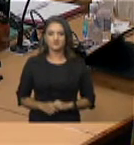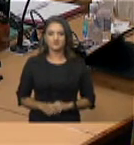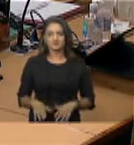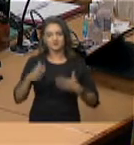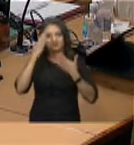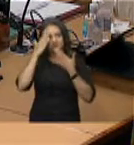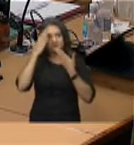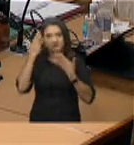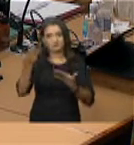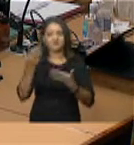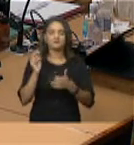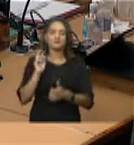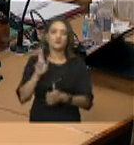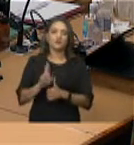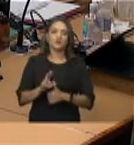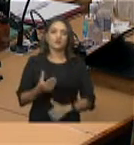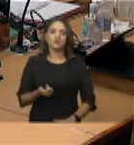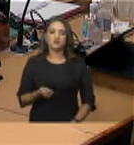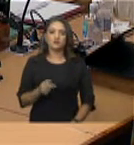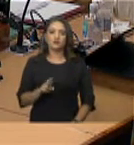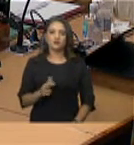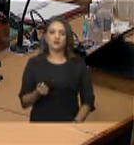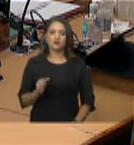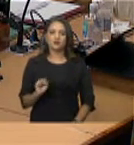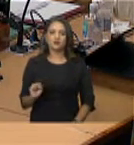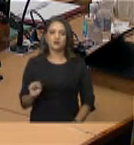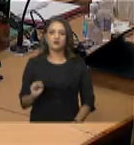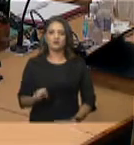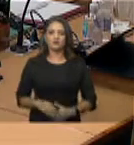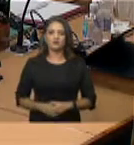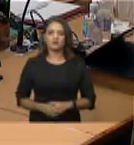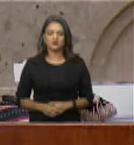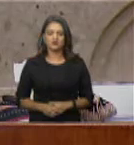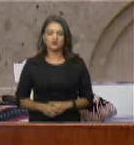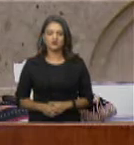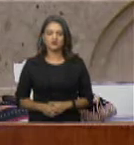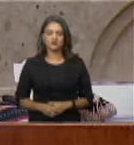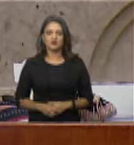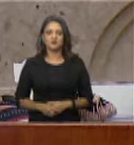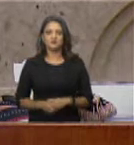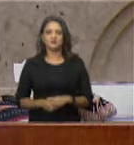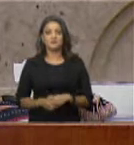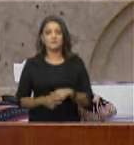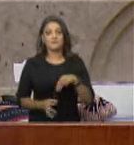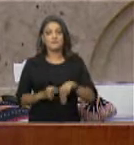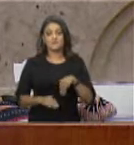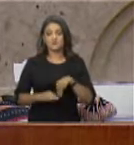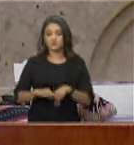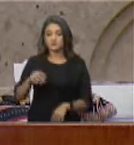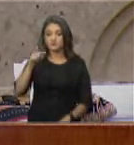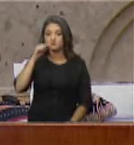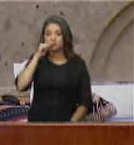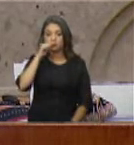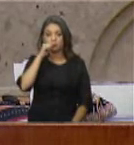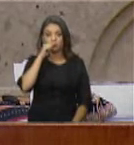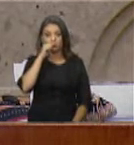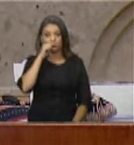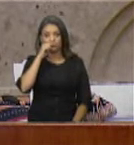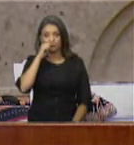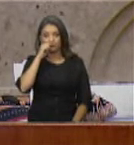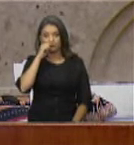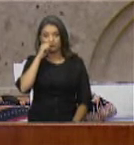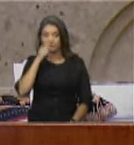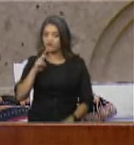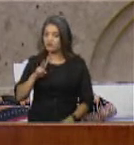doutora haras Ministro Joaquim vossa excelência profere hoje